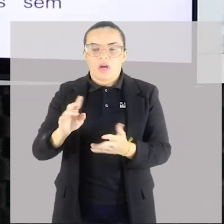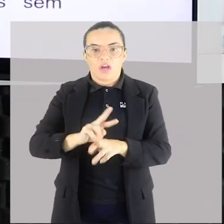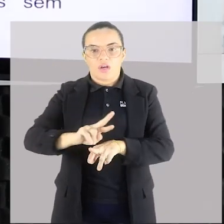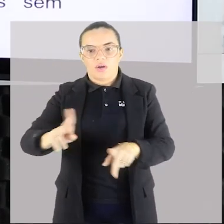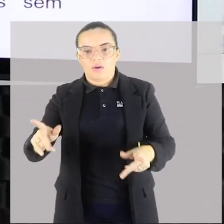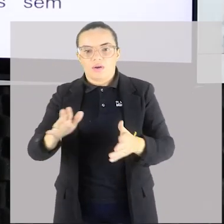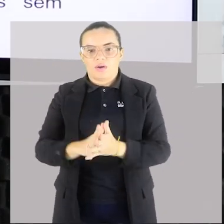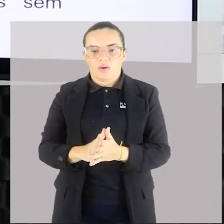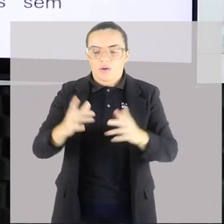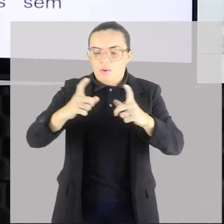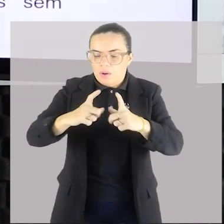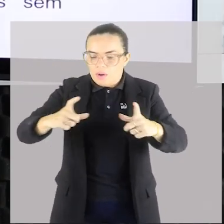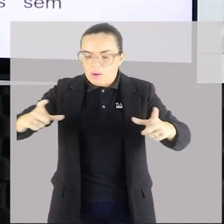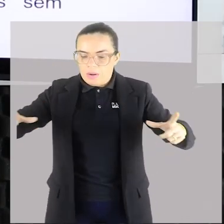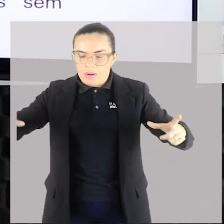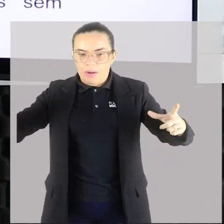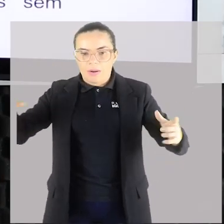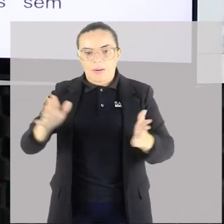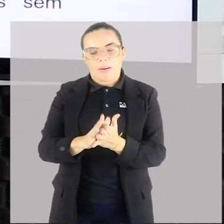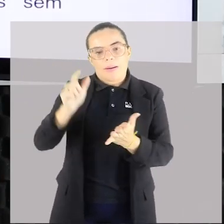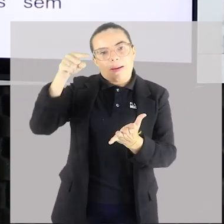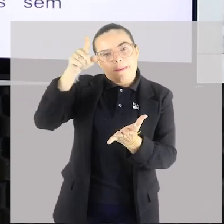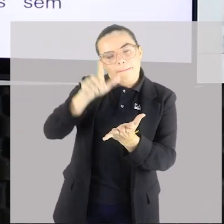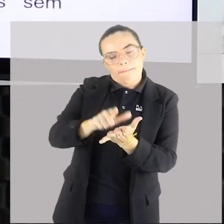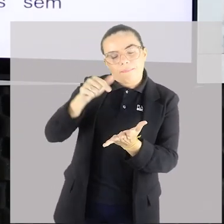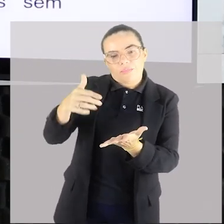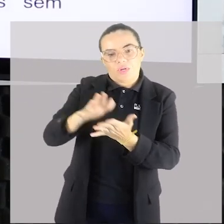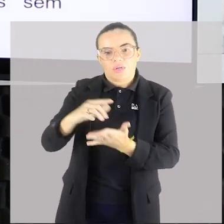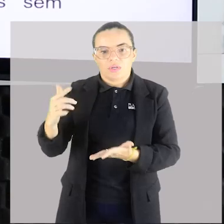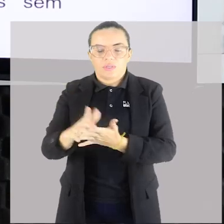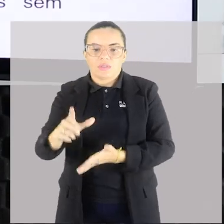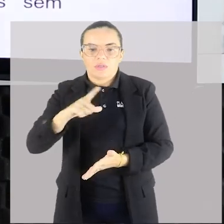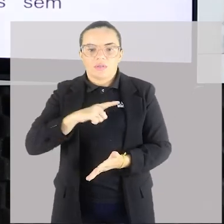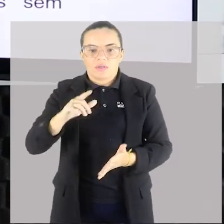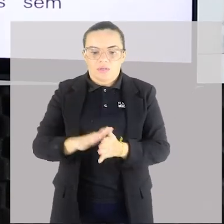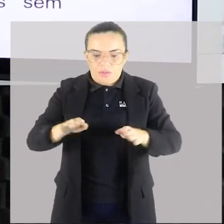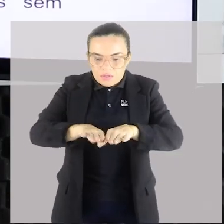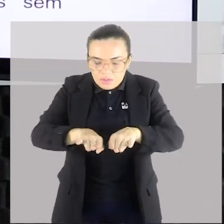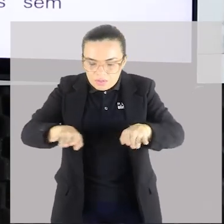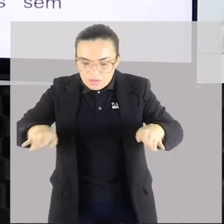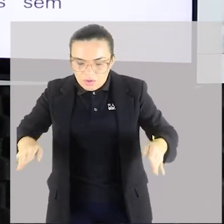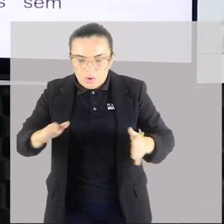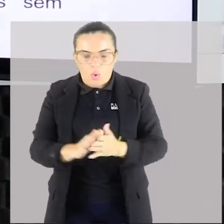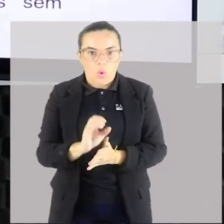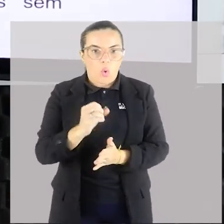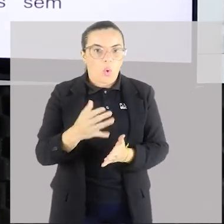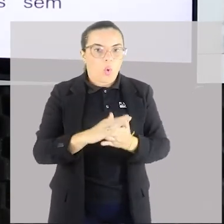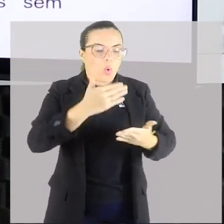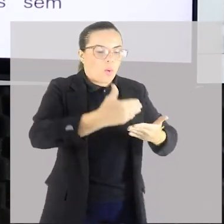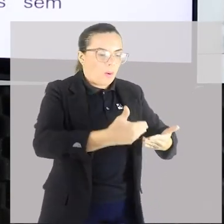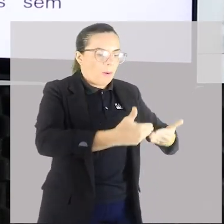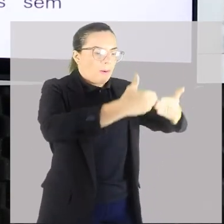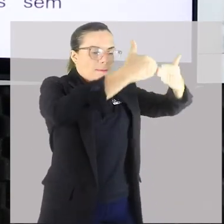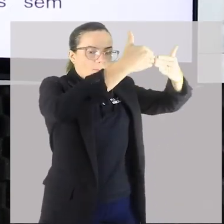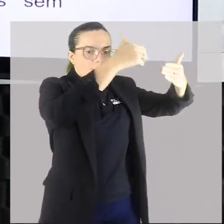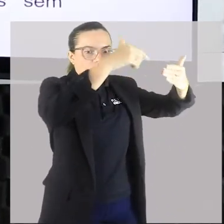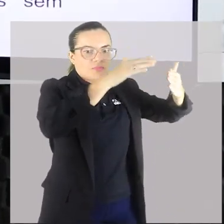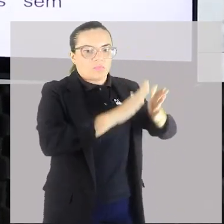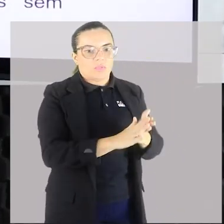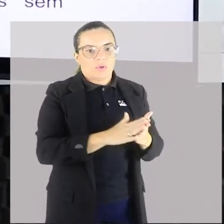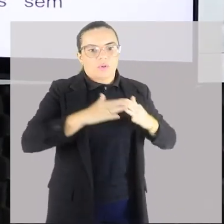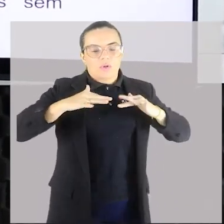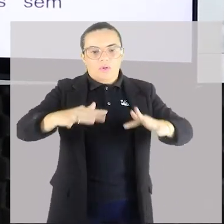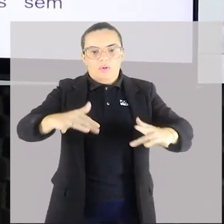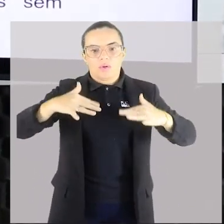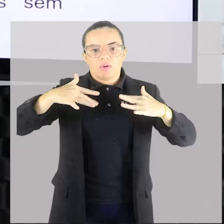tem uma tela muito grande, na maioria dos casos elas estão no chão ou em paredões, e o teu movimento junto